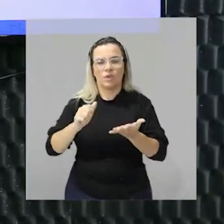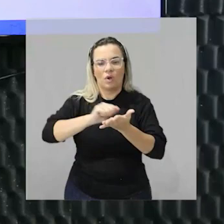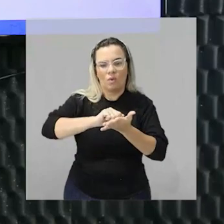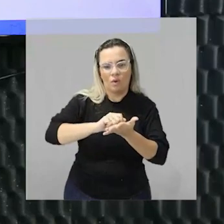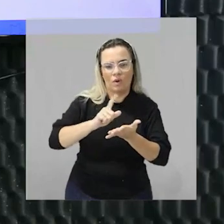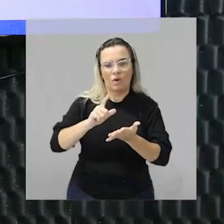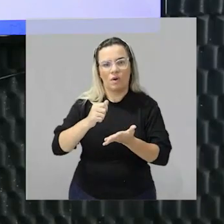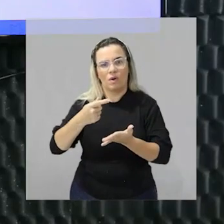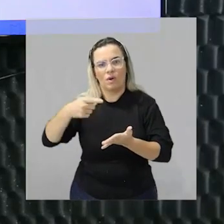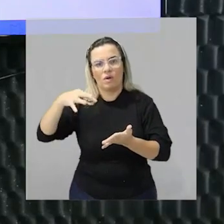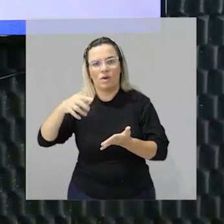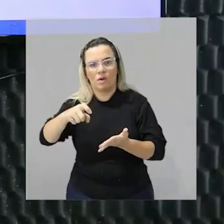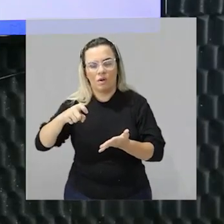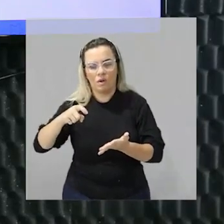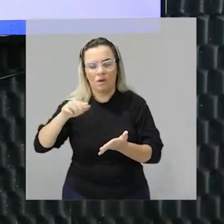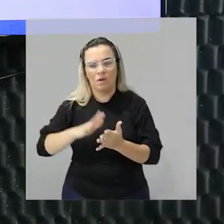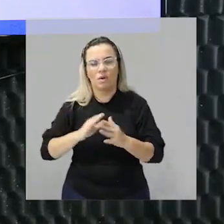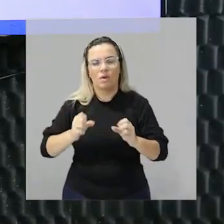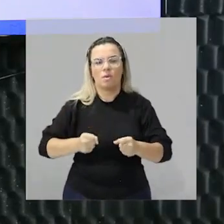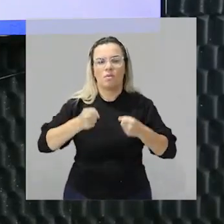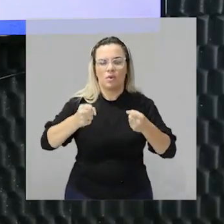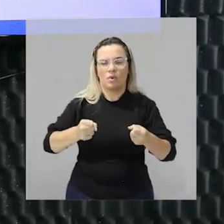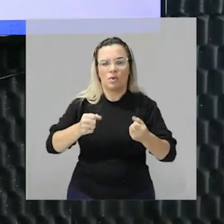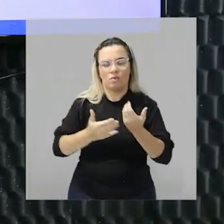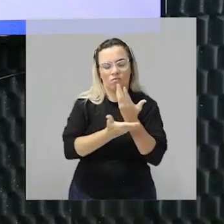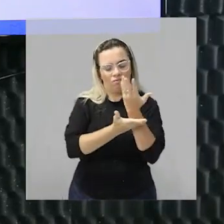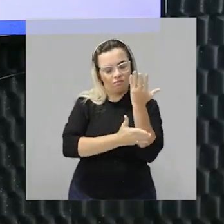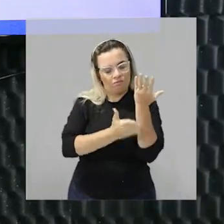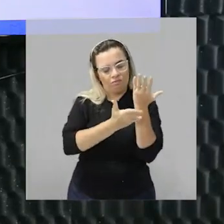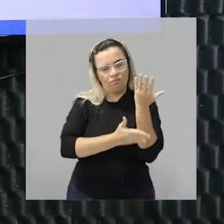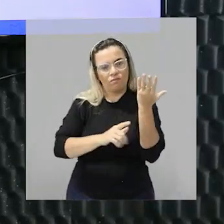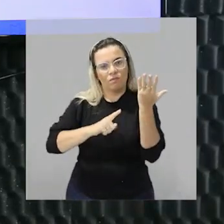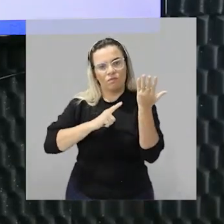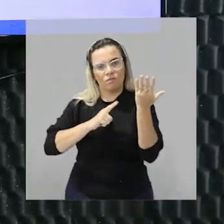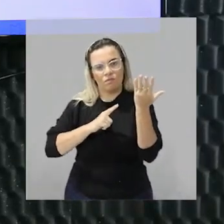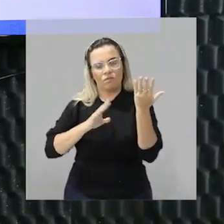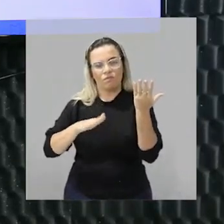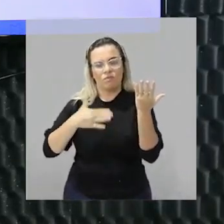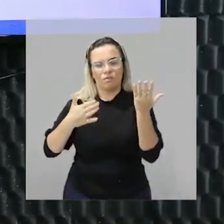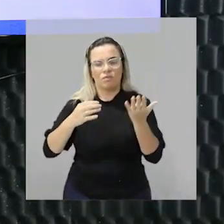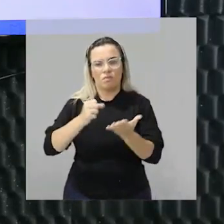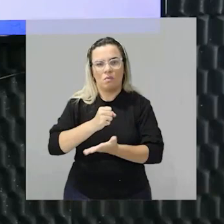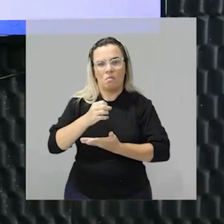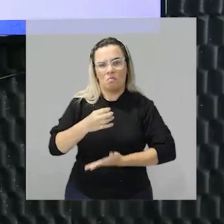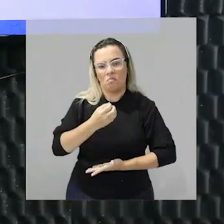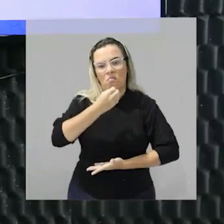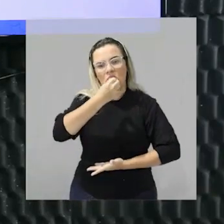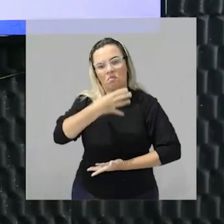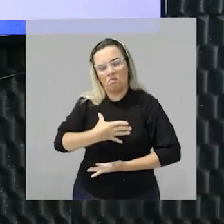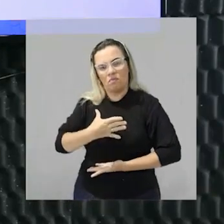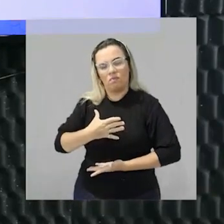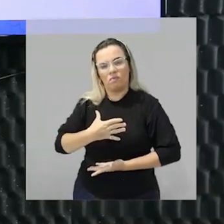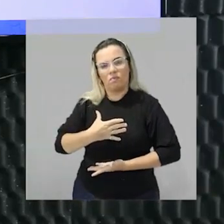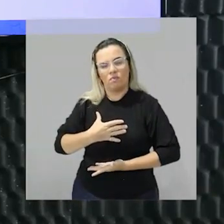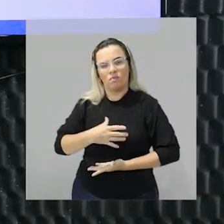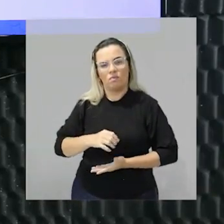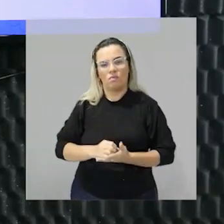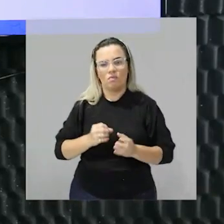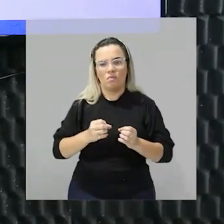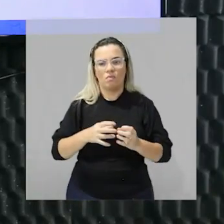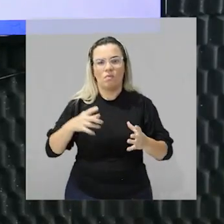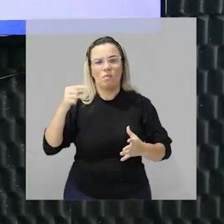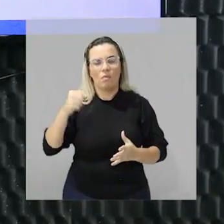látex, para que pudesse se ter esse momento basicamente de boom ou de